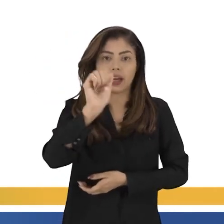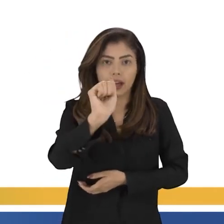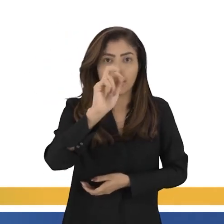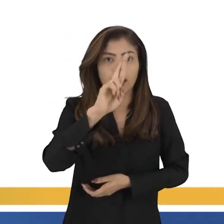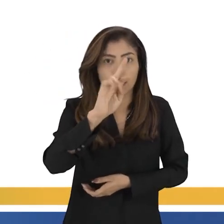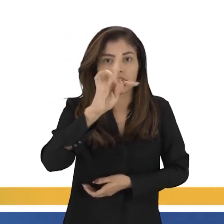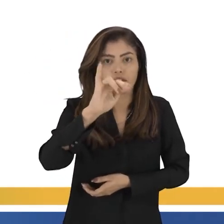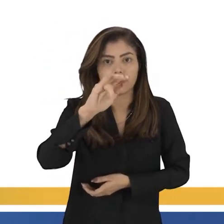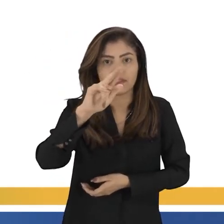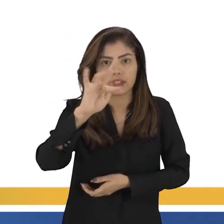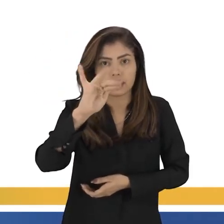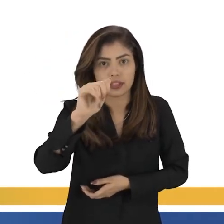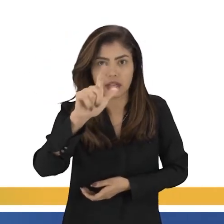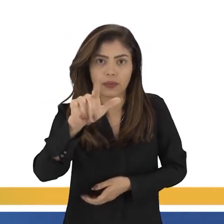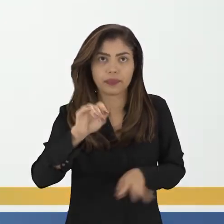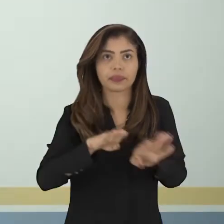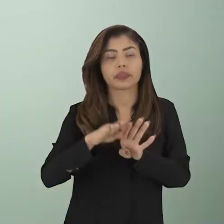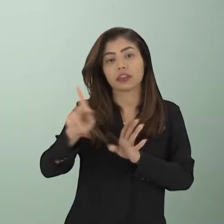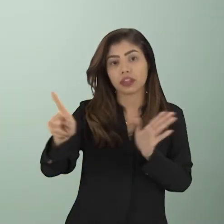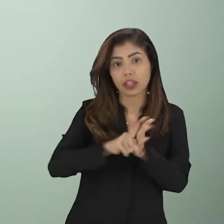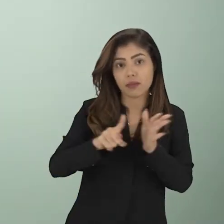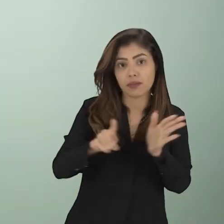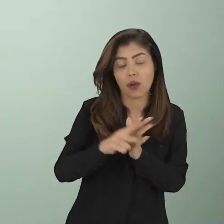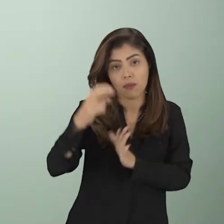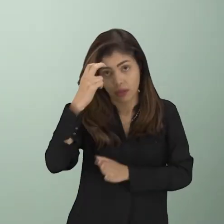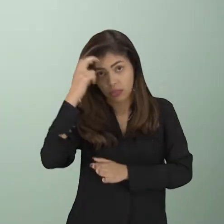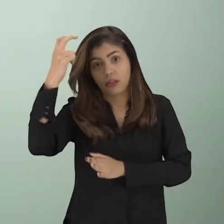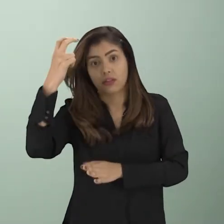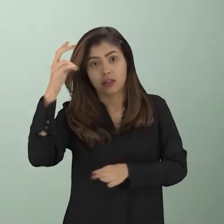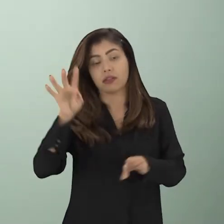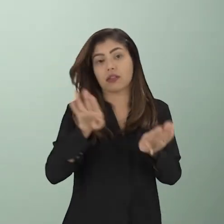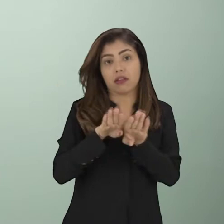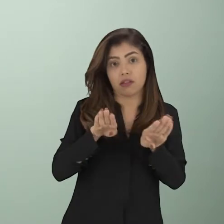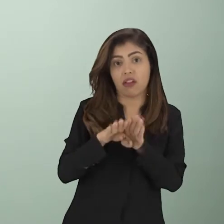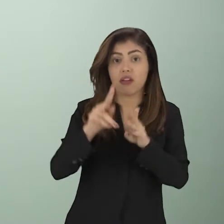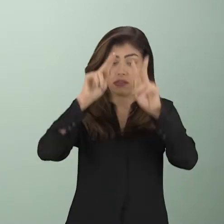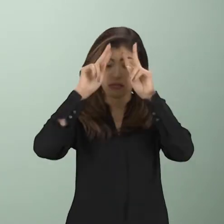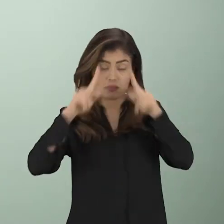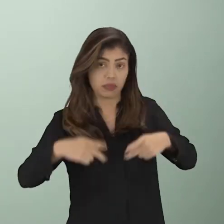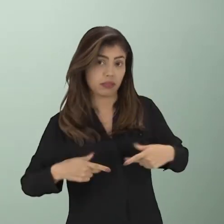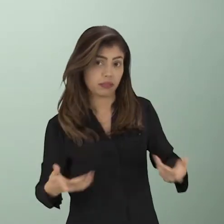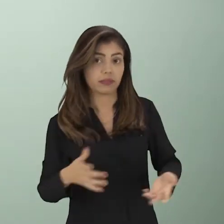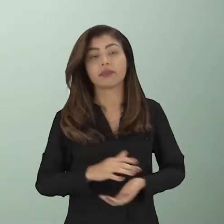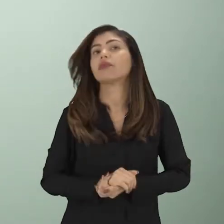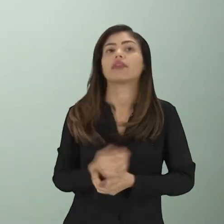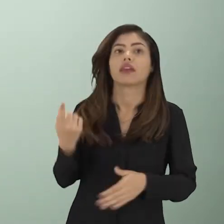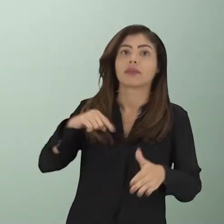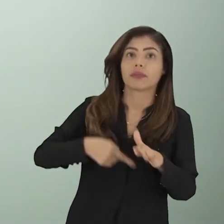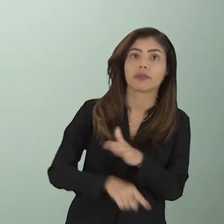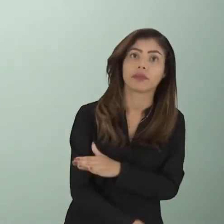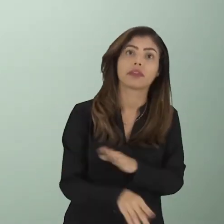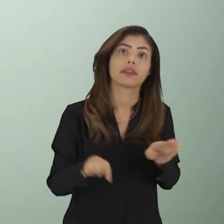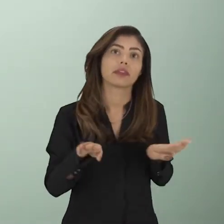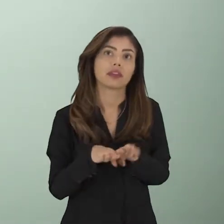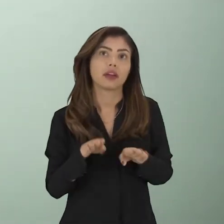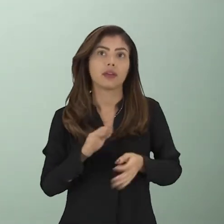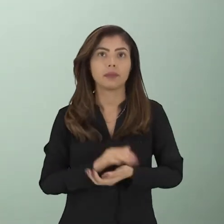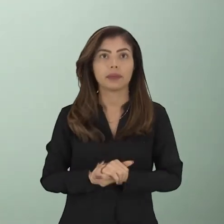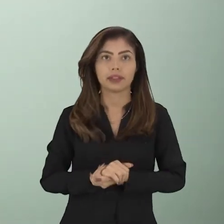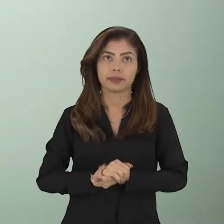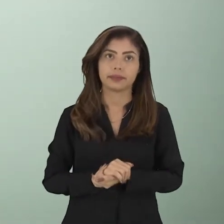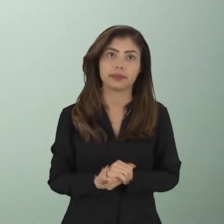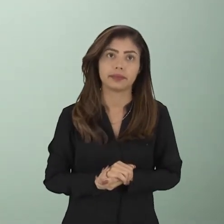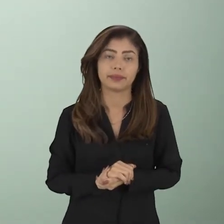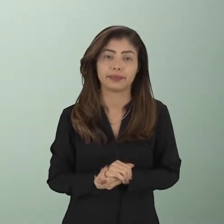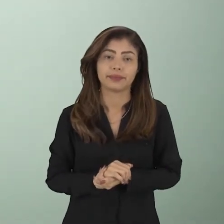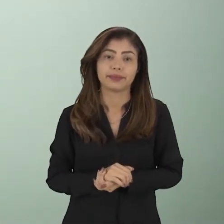que a robótica seria um produto da própria inteligência humana. Há uma questão filosófica profunda e a gente não vai entrar por isso.